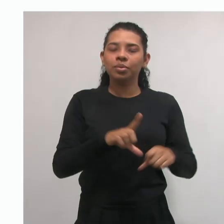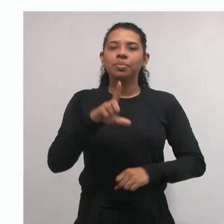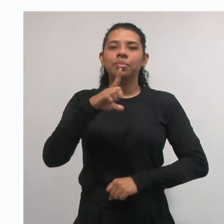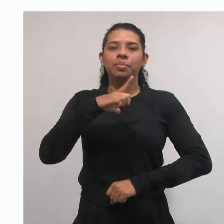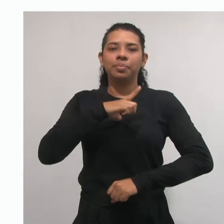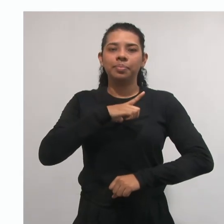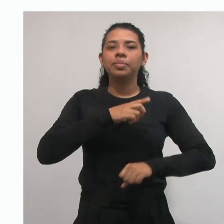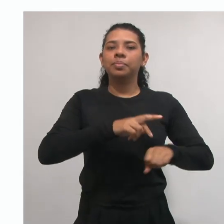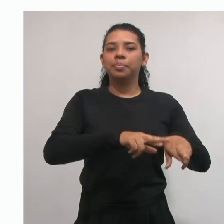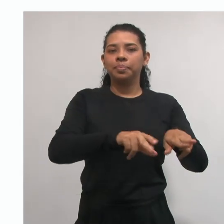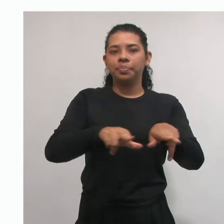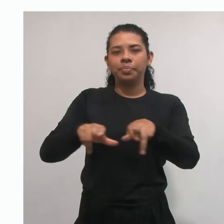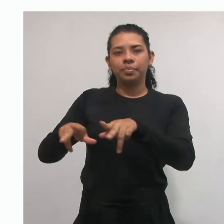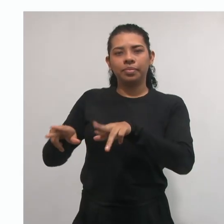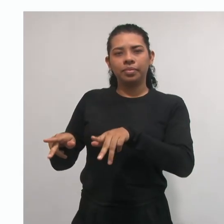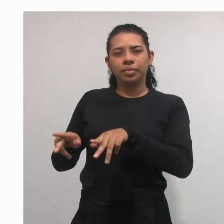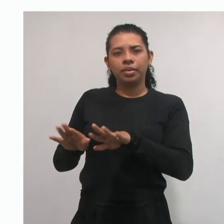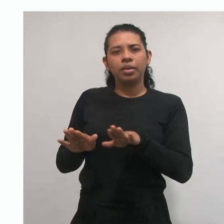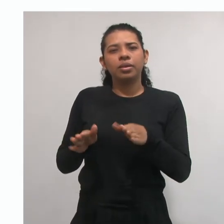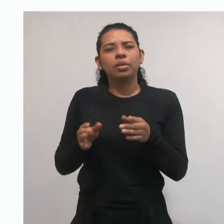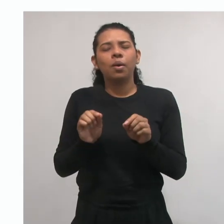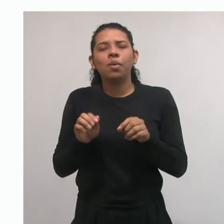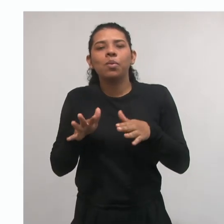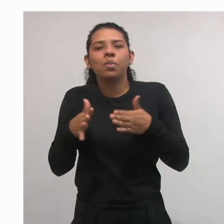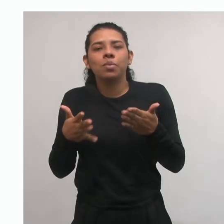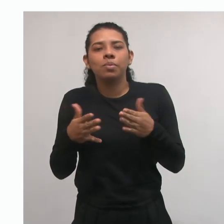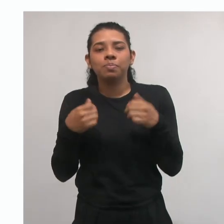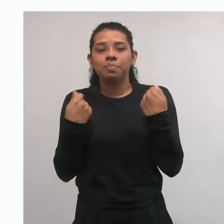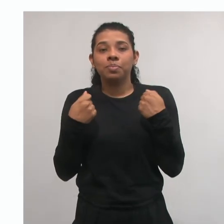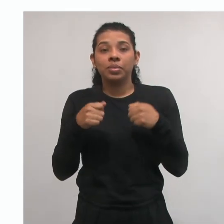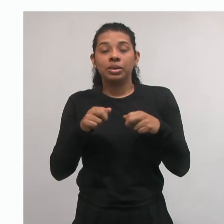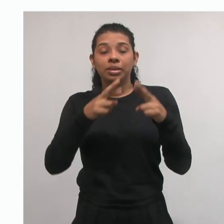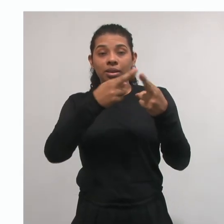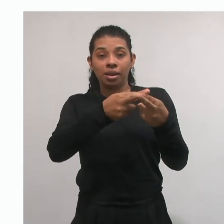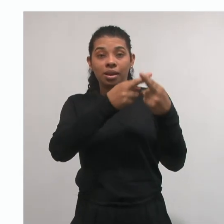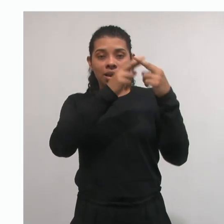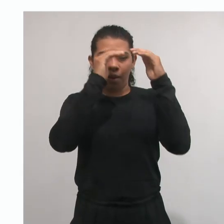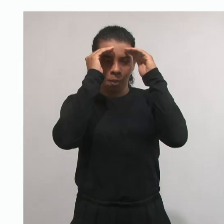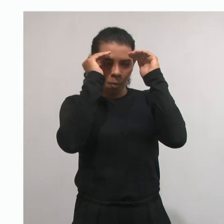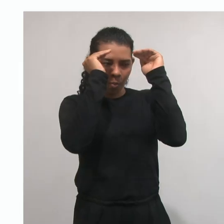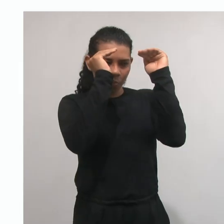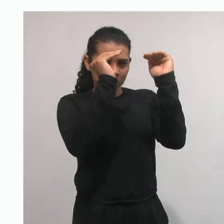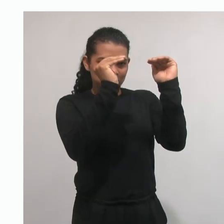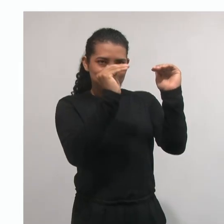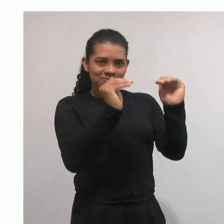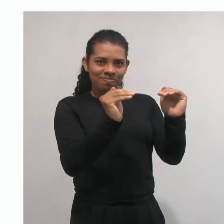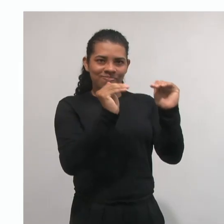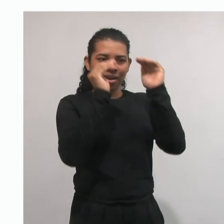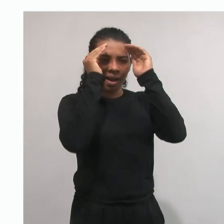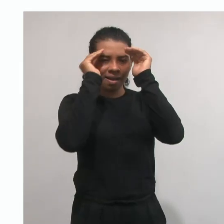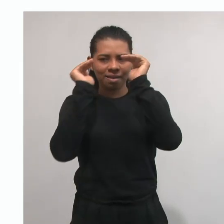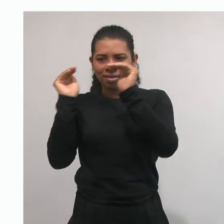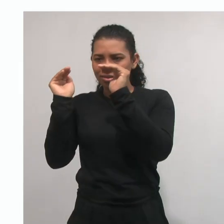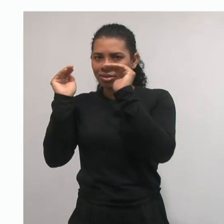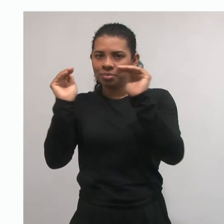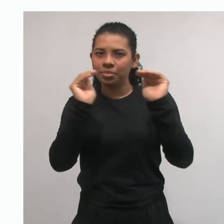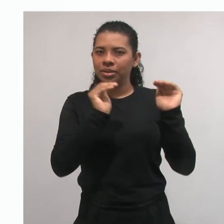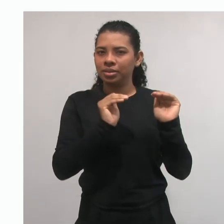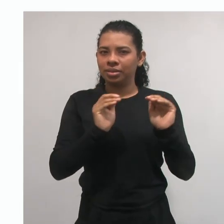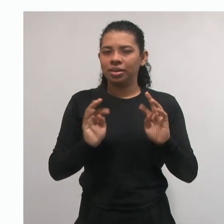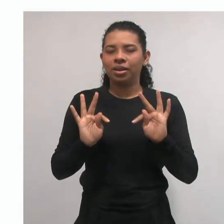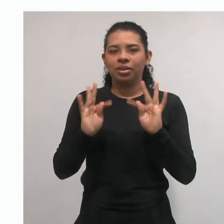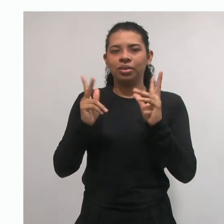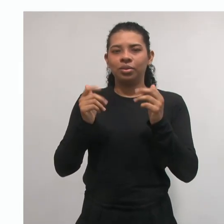essas diferenças. Quando essas diferenças são respeitadas, nós abrimos aí um